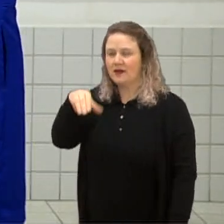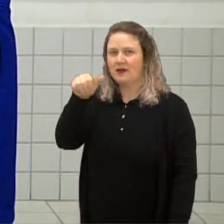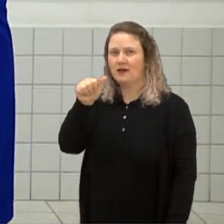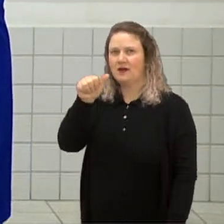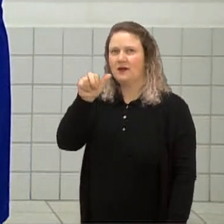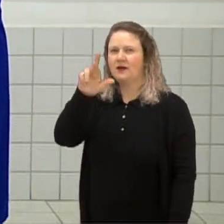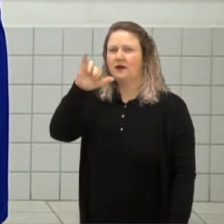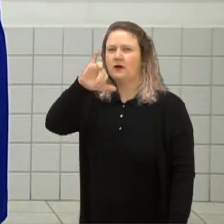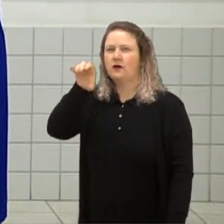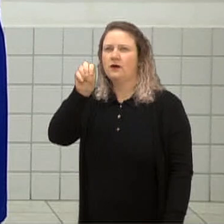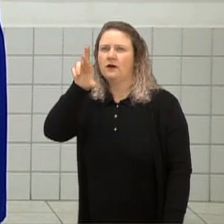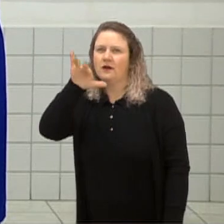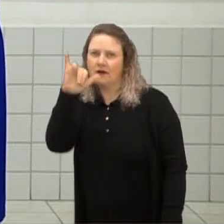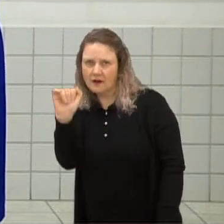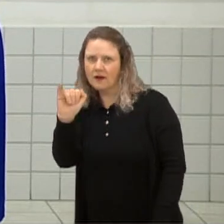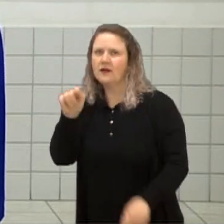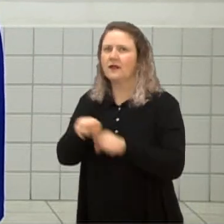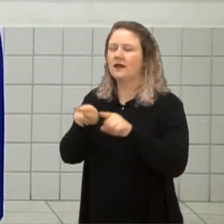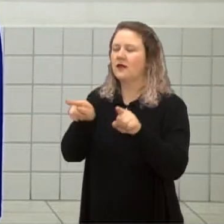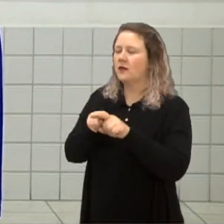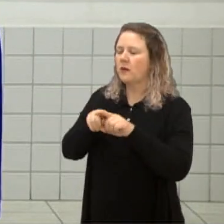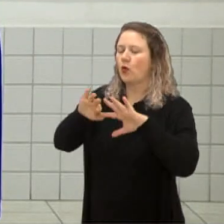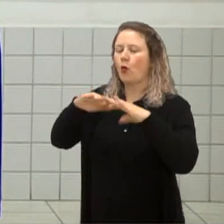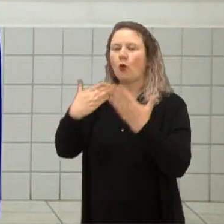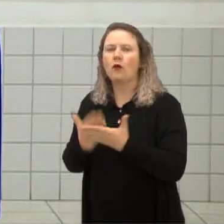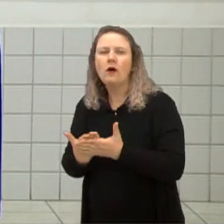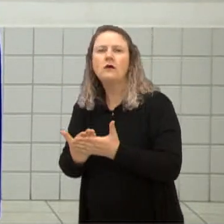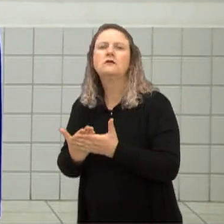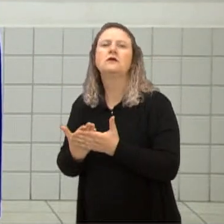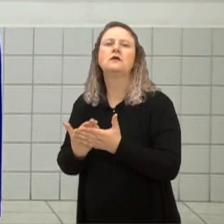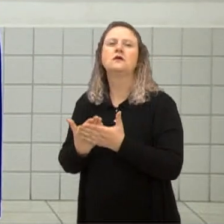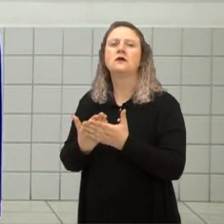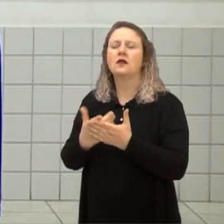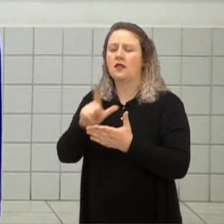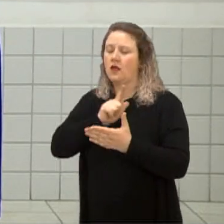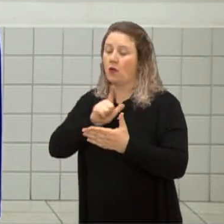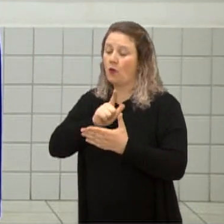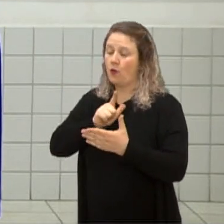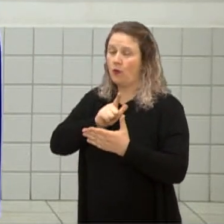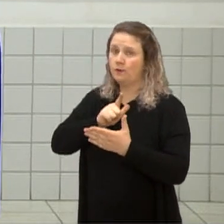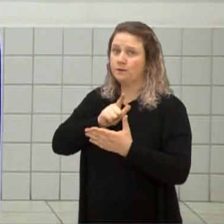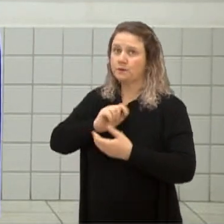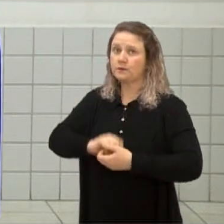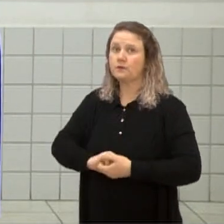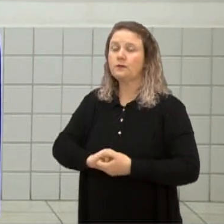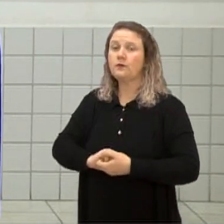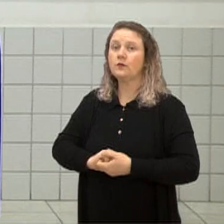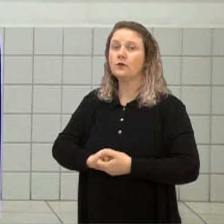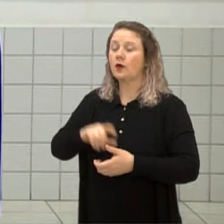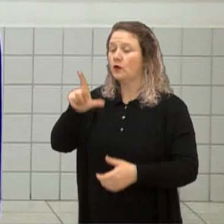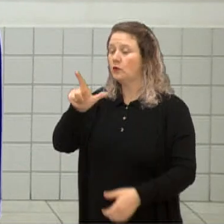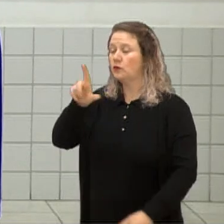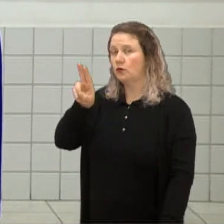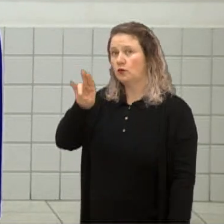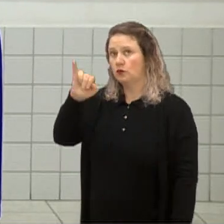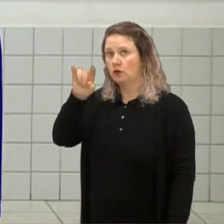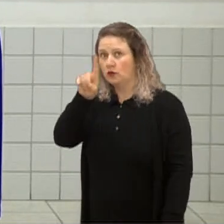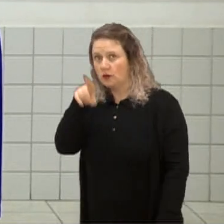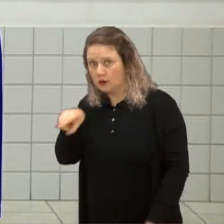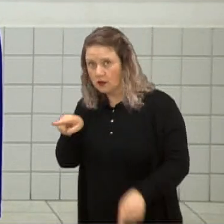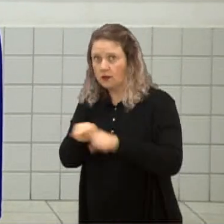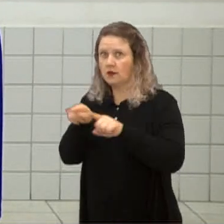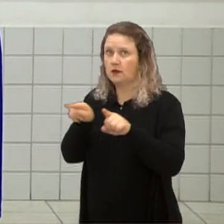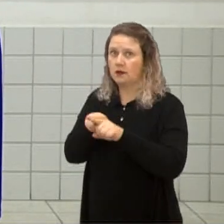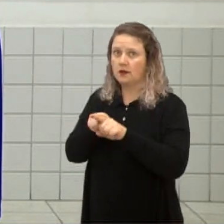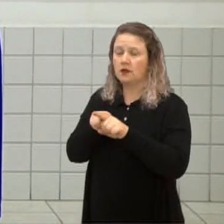a Maria Luísa Guerra, do Colégio Santa Cândida. Quem mais que está ao vivo aqui com a gente? Vamos ver. Tem aqui o Luiz Braga de Souza, do Colégio